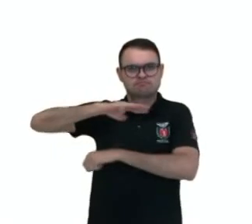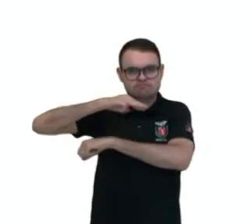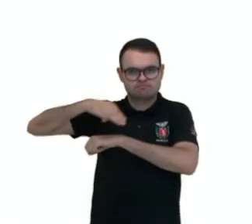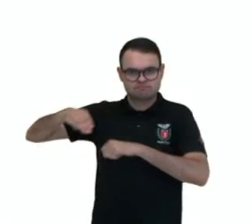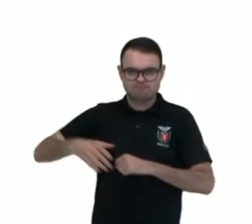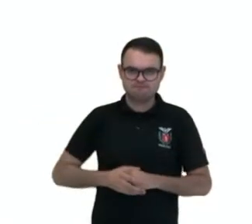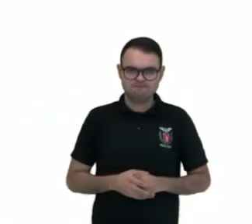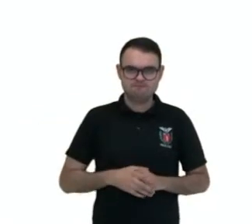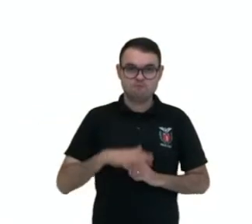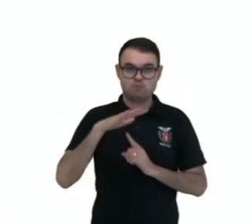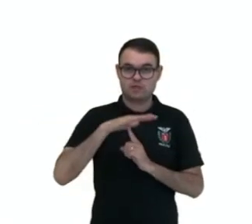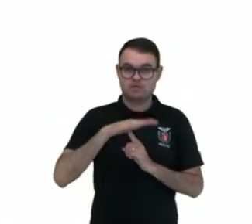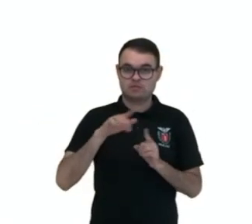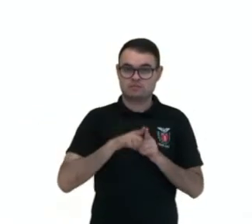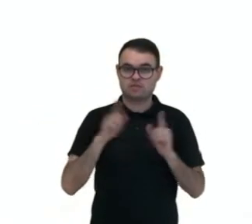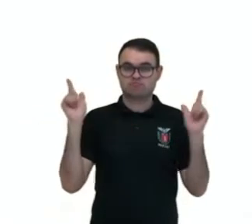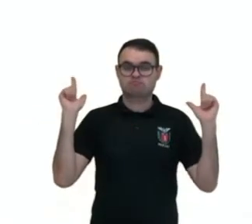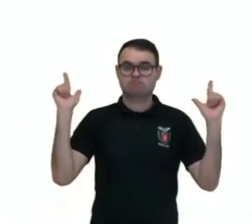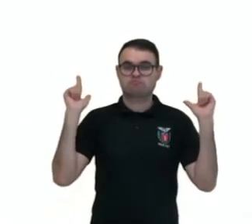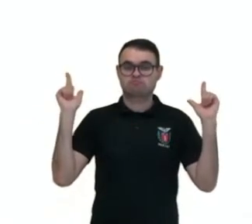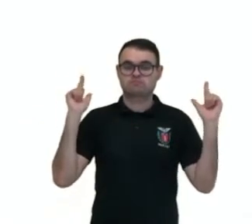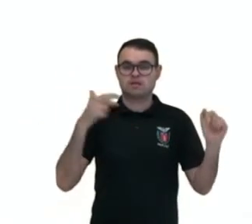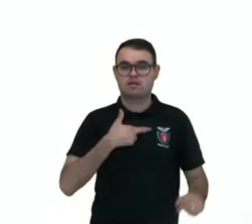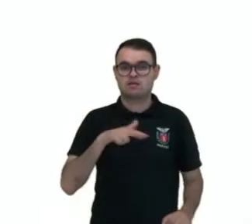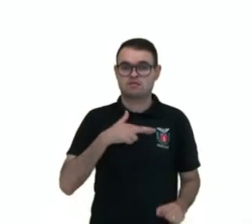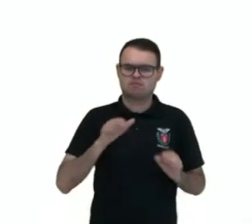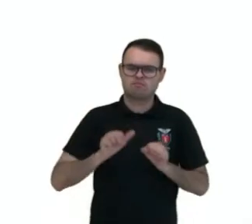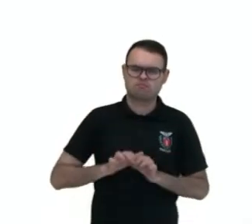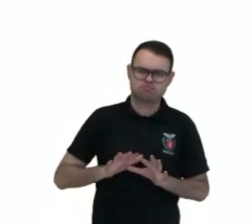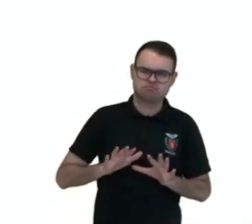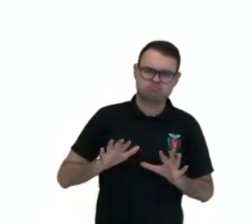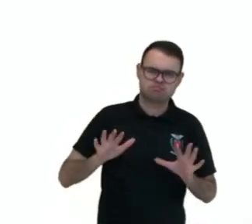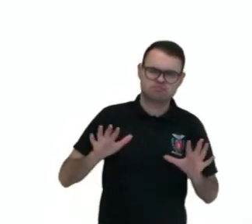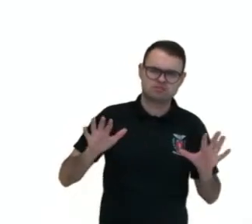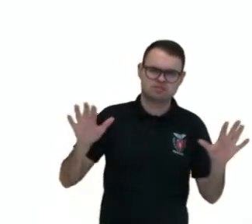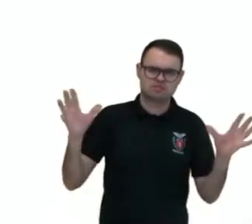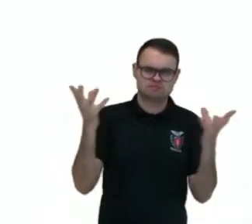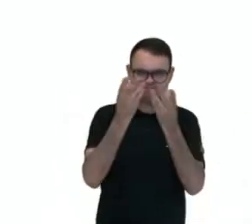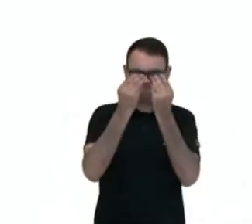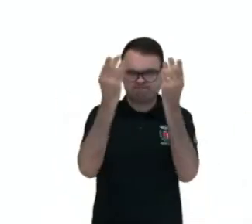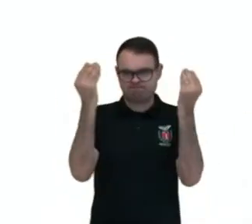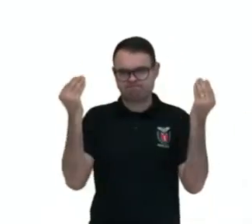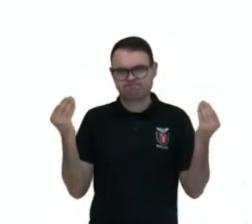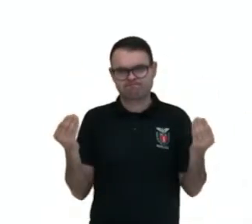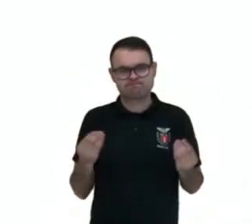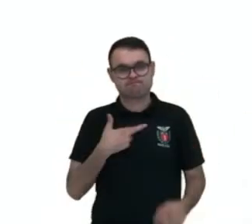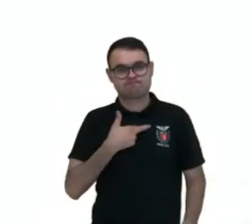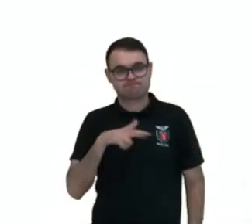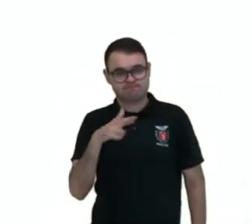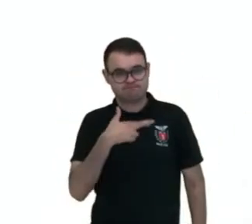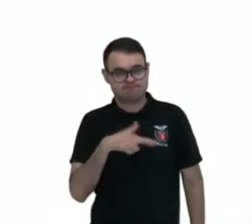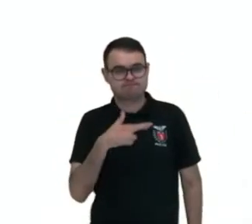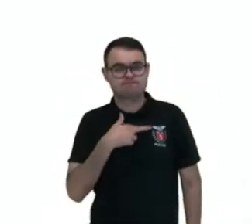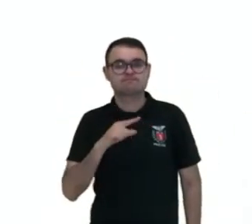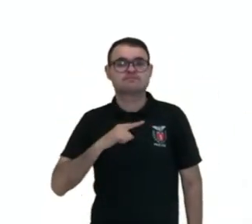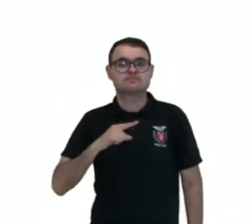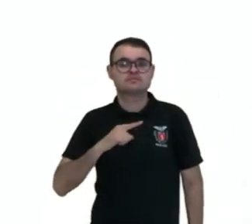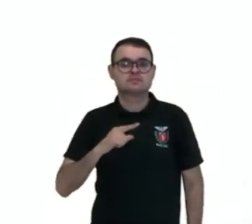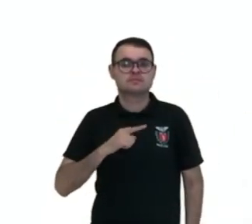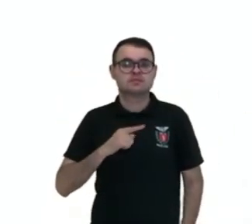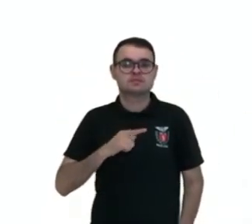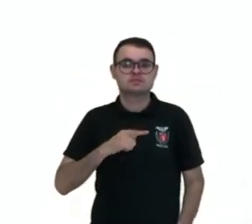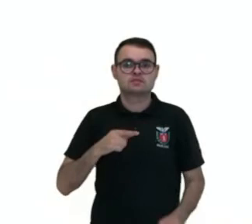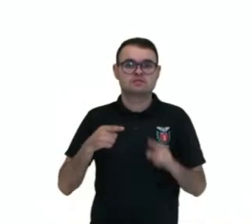Paraná, o turismo religioso vem crescendo muito. Grande religiosidade do paranaense, identificada através de quatro